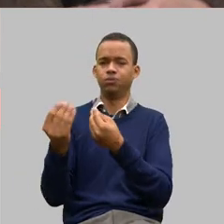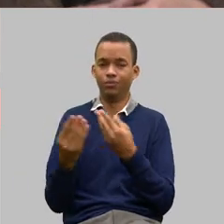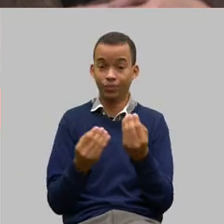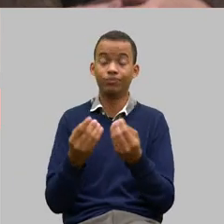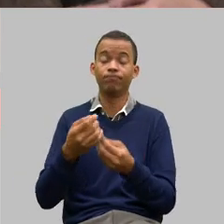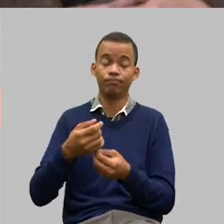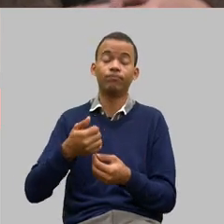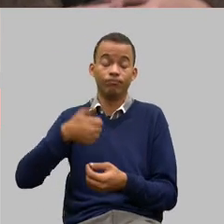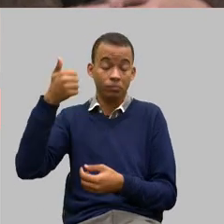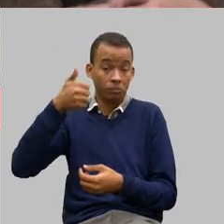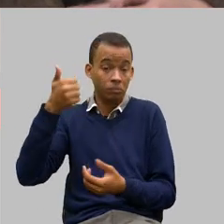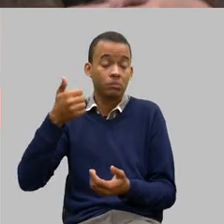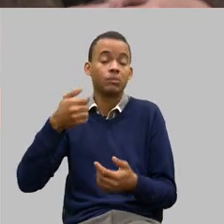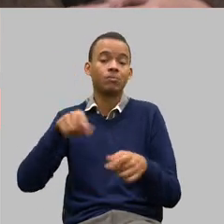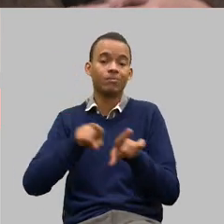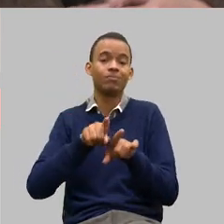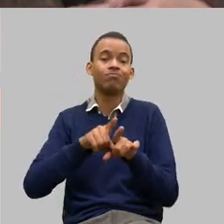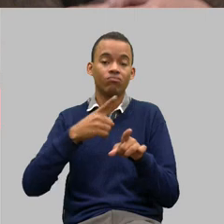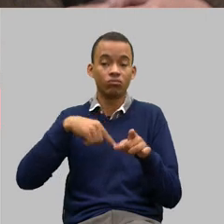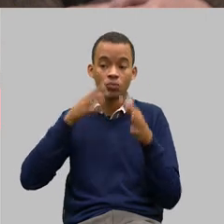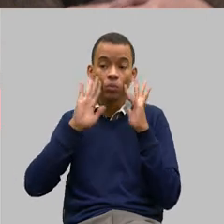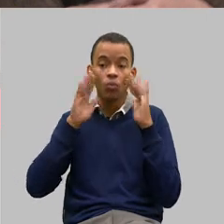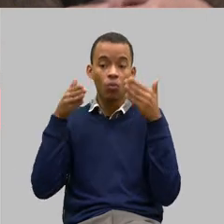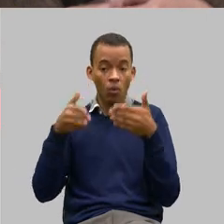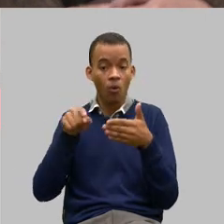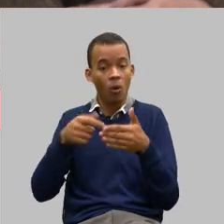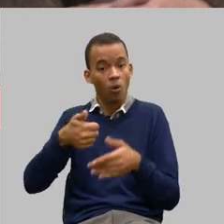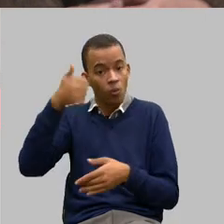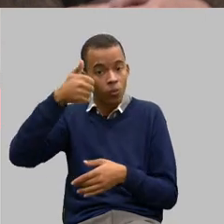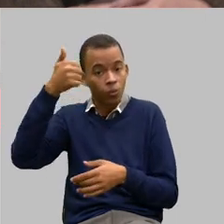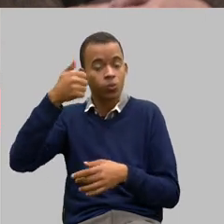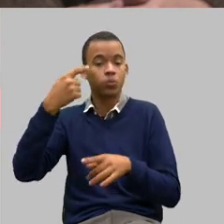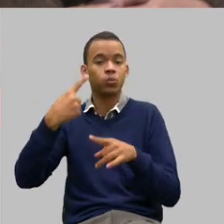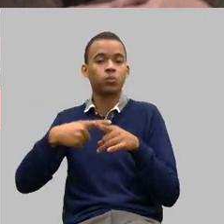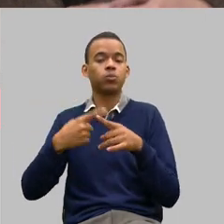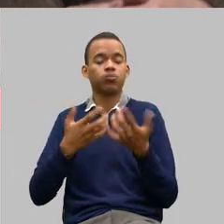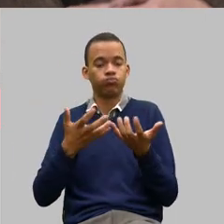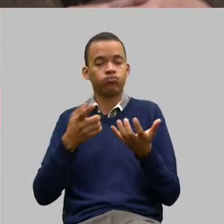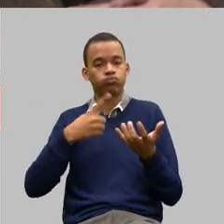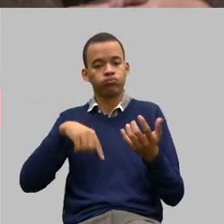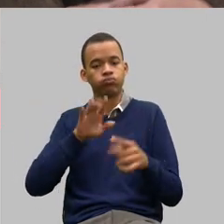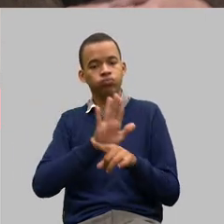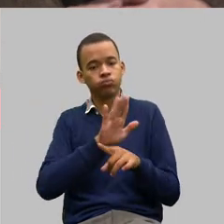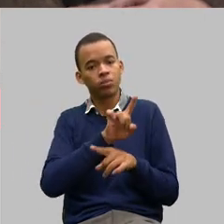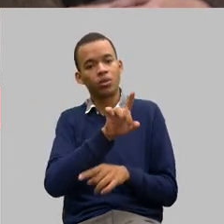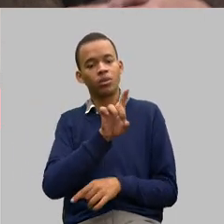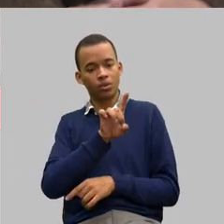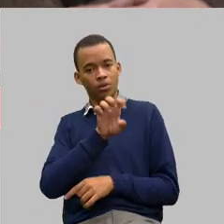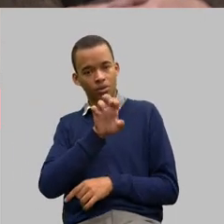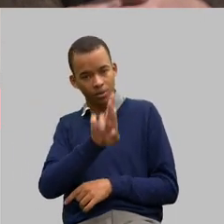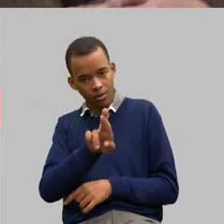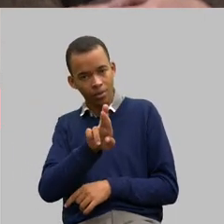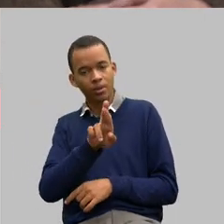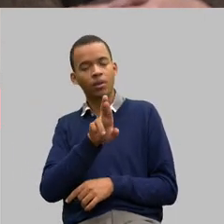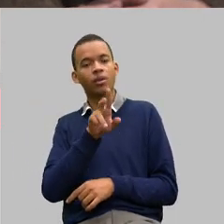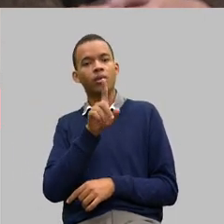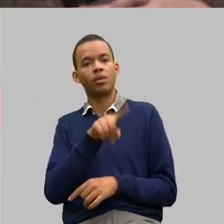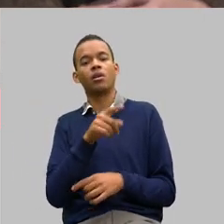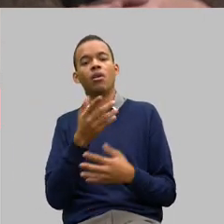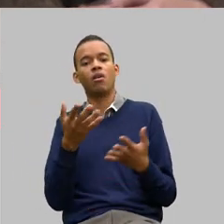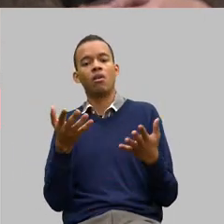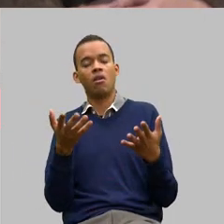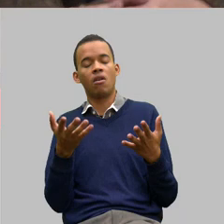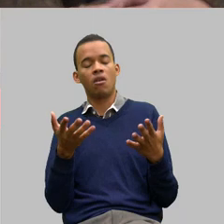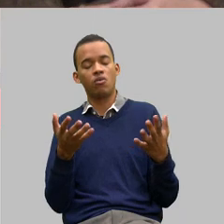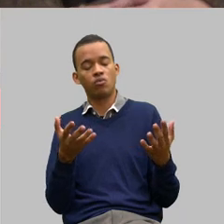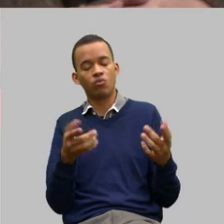prioritária e também fortalecer né o papel e a atuação do Dr né o Dr vem num momento de retomada muito